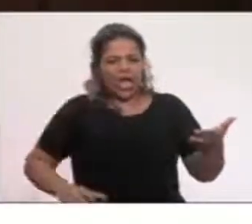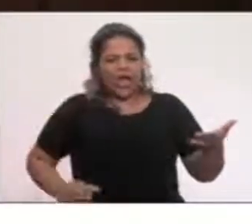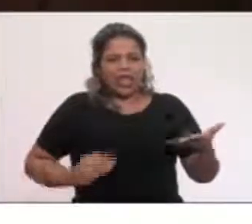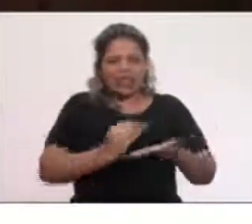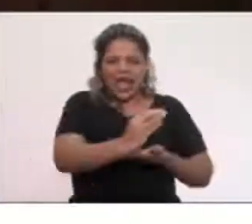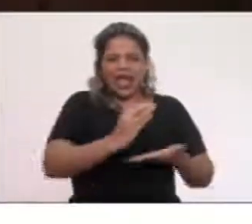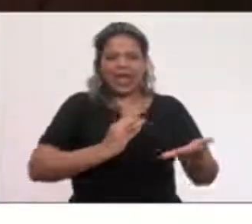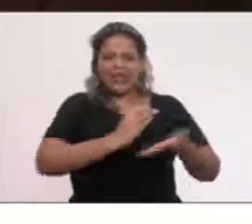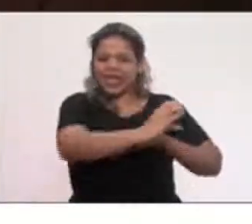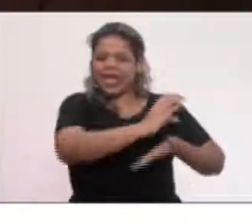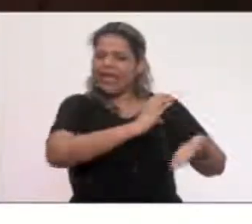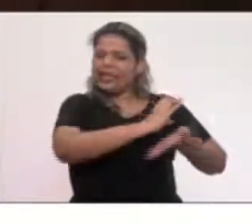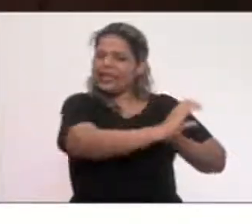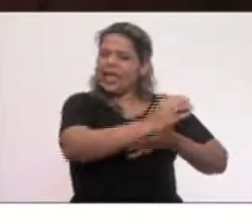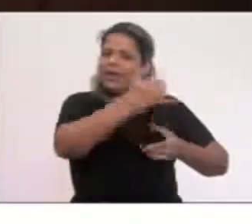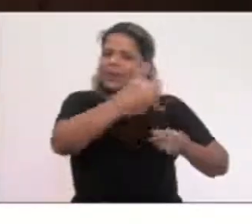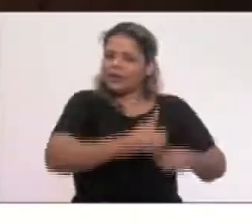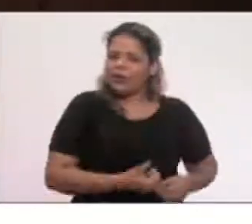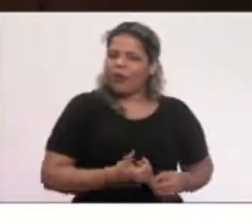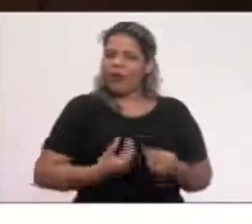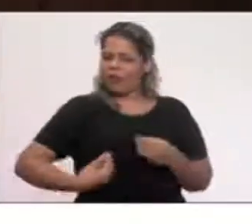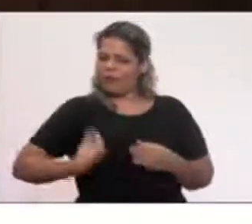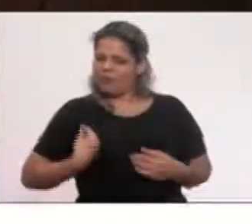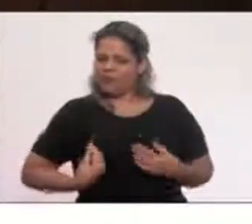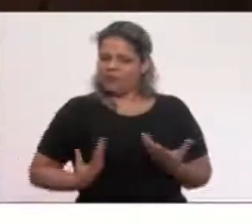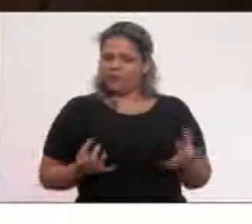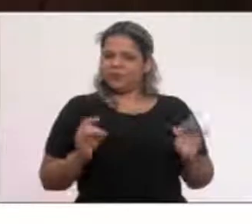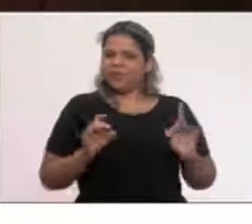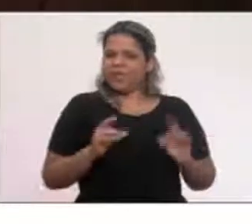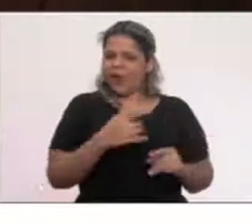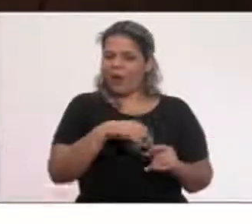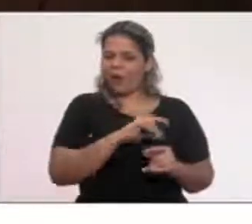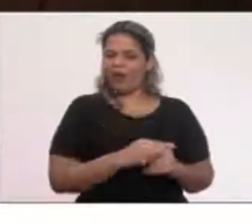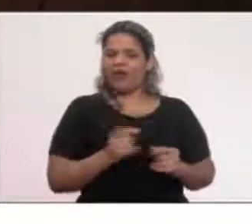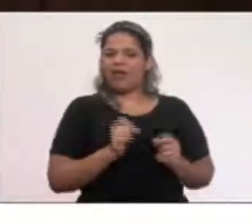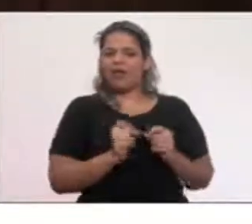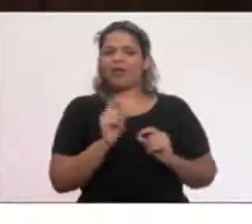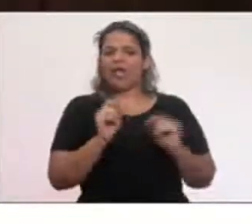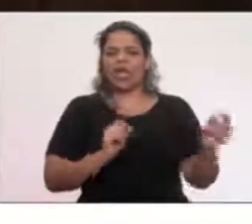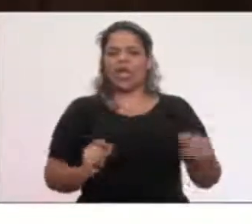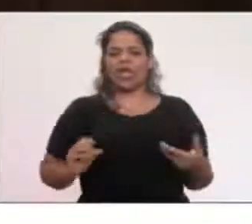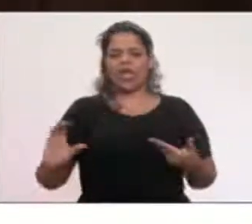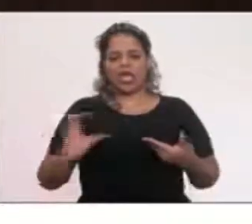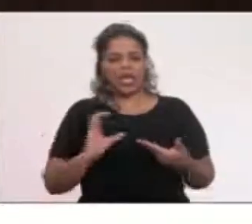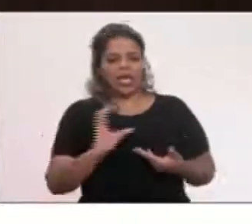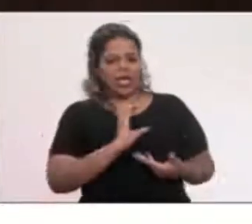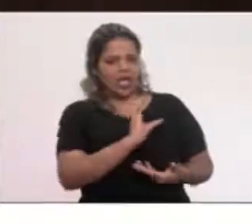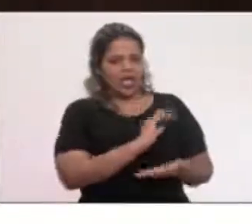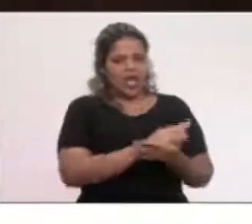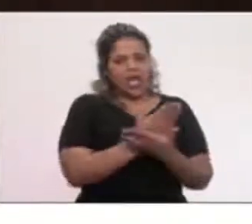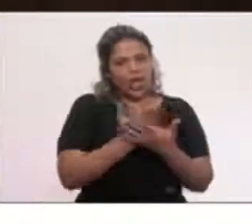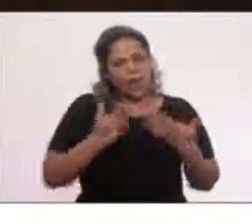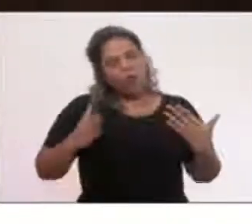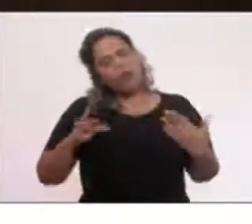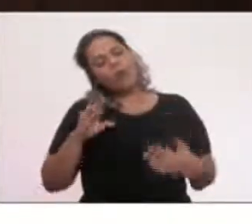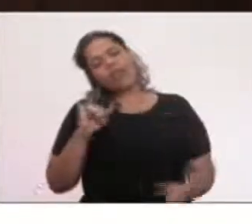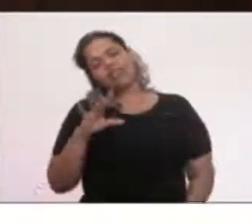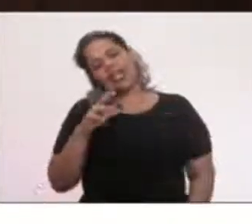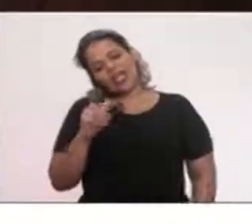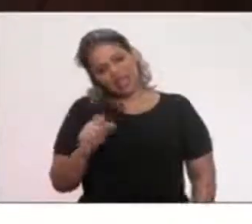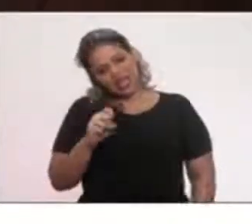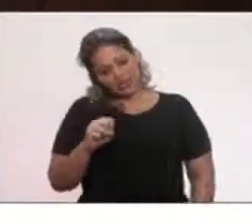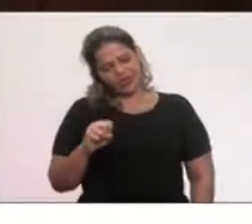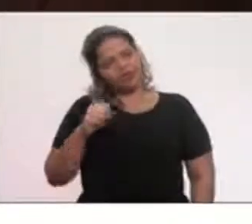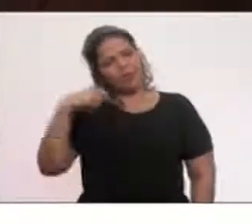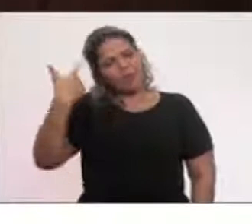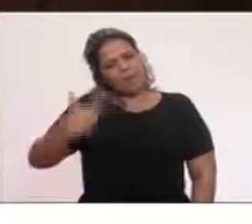de receitas com royalties do petróleo e participações especiais, fazendo com que uma parcela considerável das suas receitas fosse